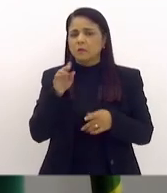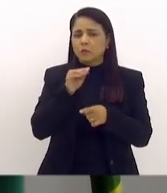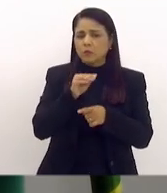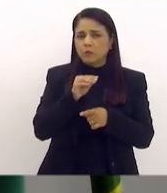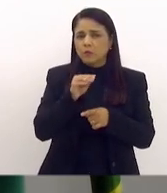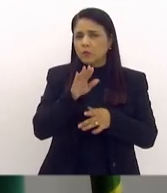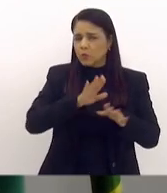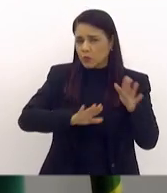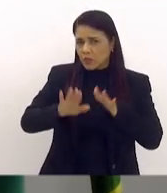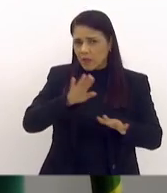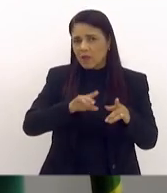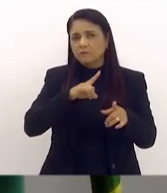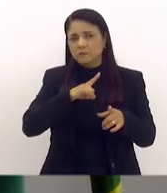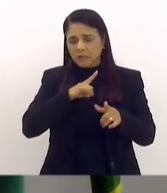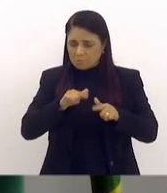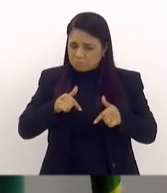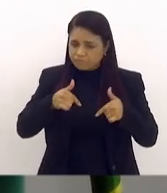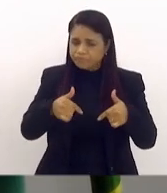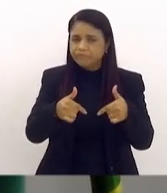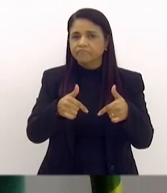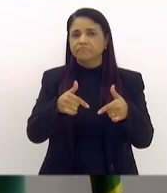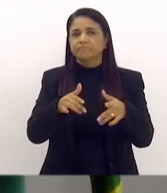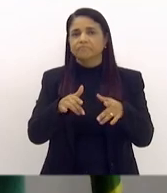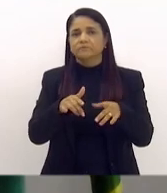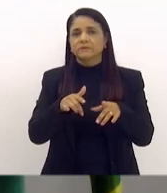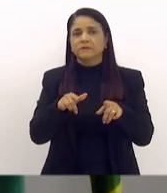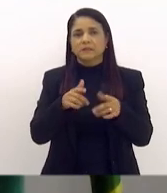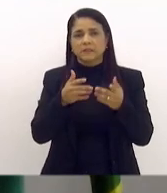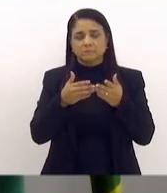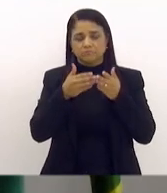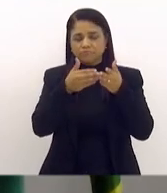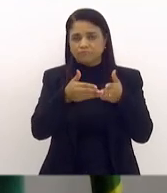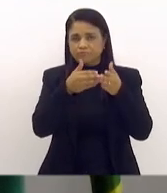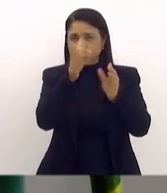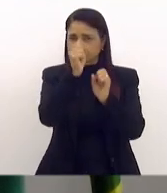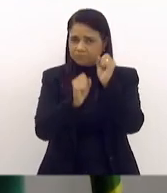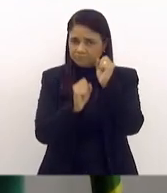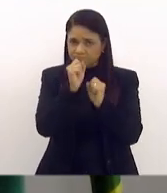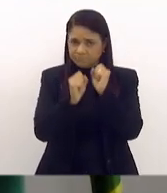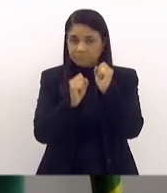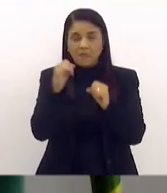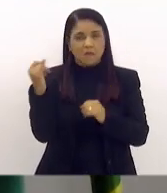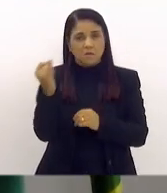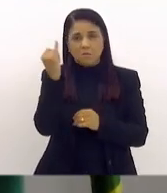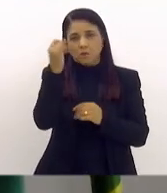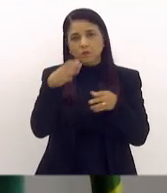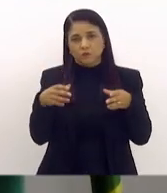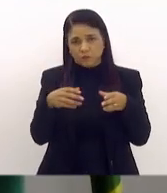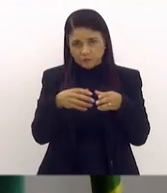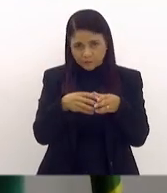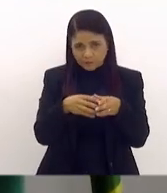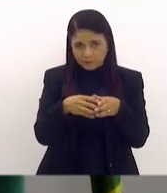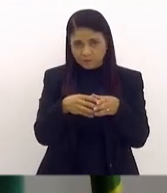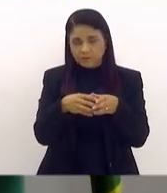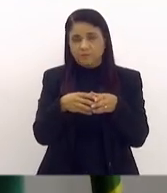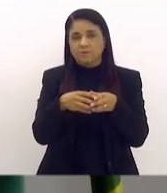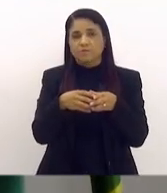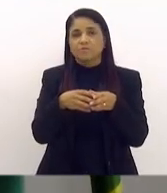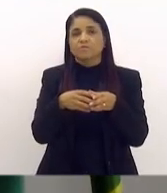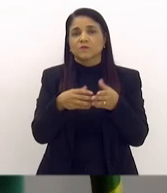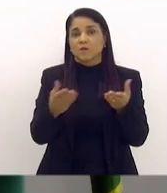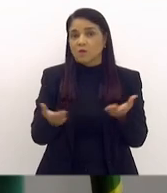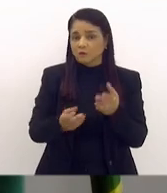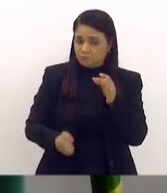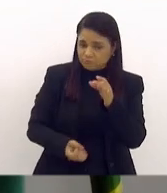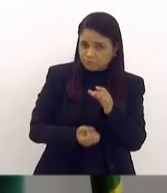vai ter um desempenho muito grande principalmente na indústria naval que é muito importante essa comissão aqui ela ser instalada